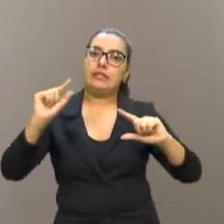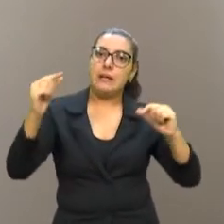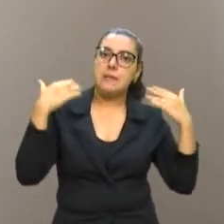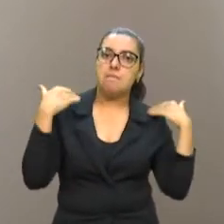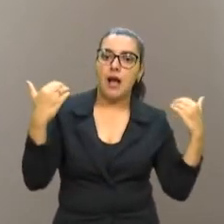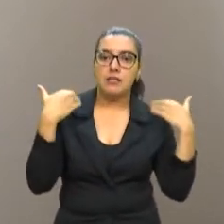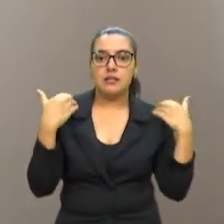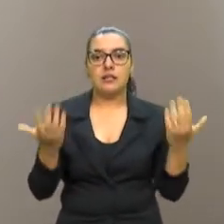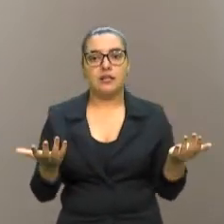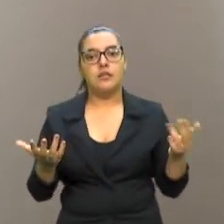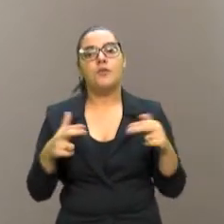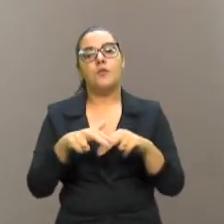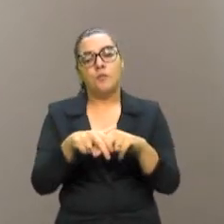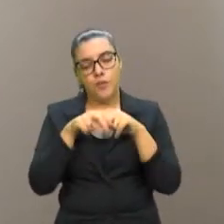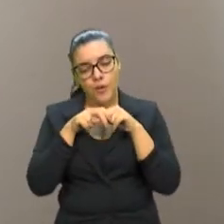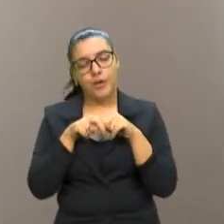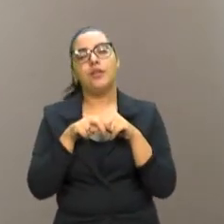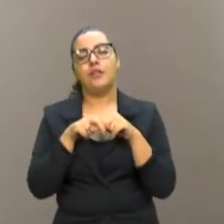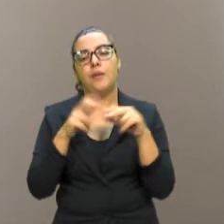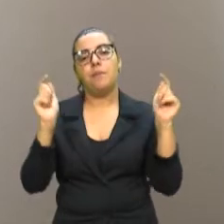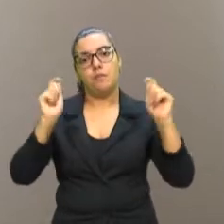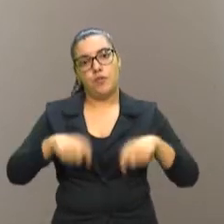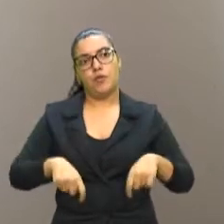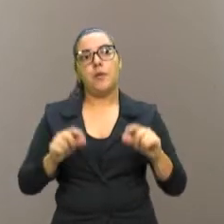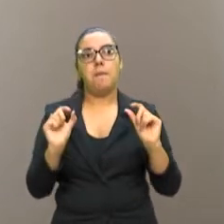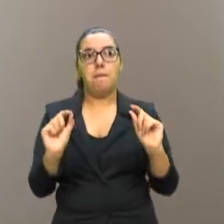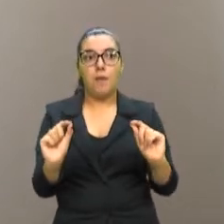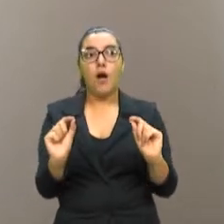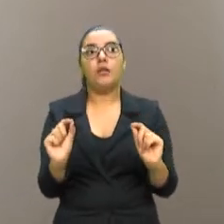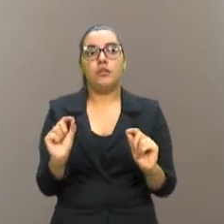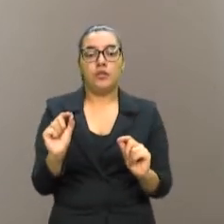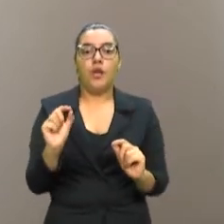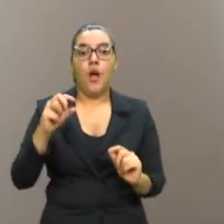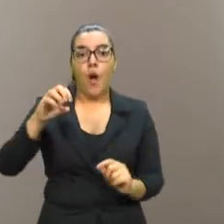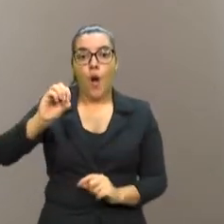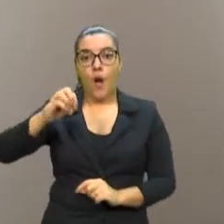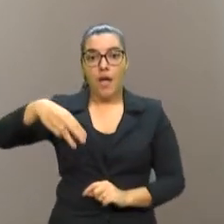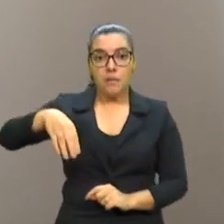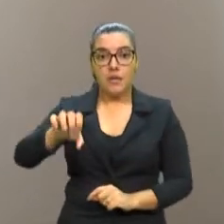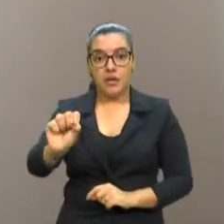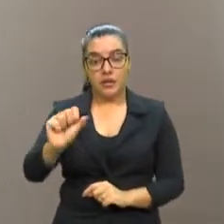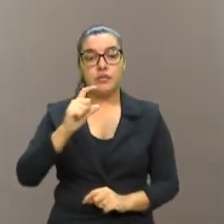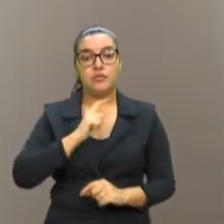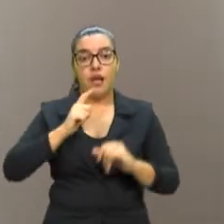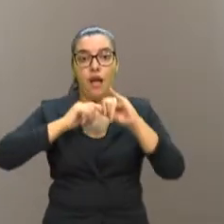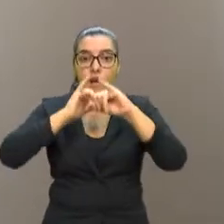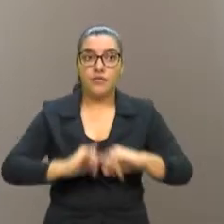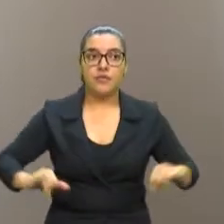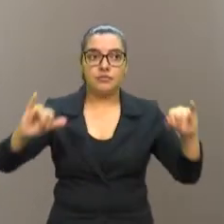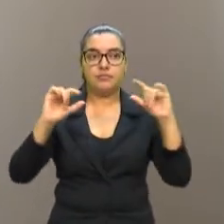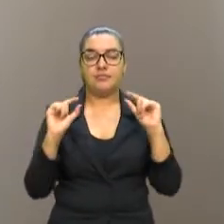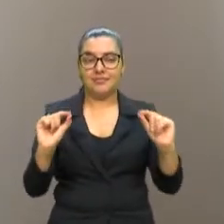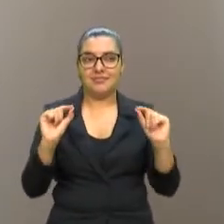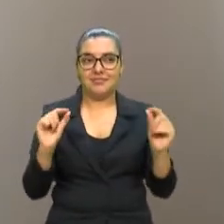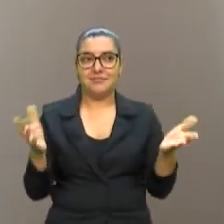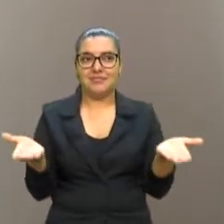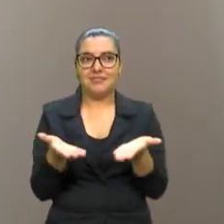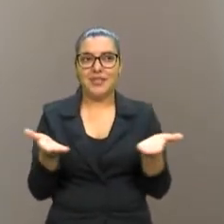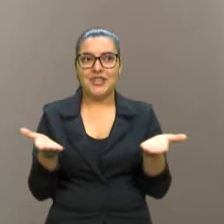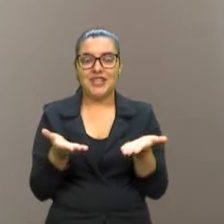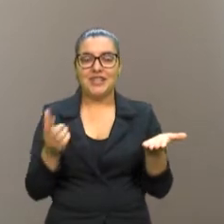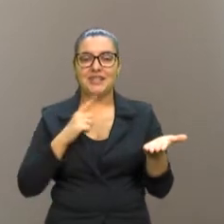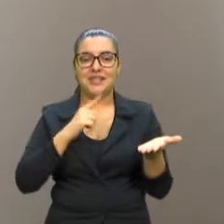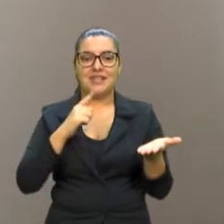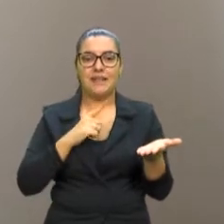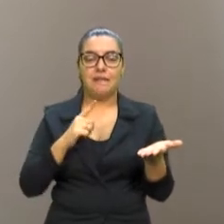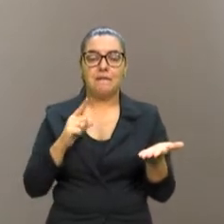decorrência disso, é possível, e é isso que a Organização Mundial de Saúde está alertando, é possível que a gente venha a